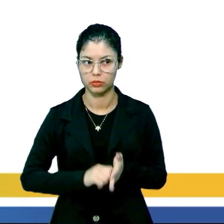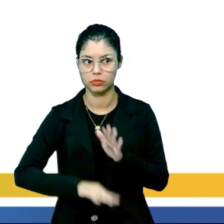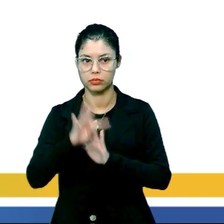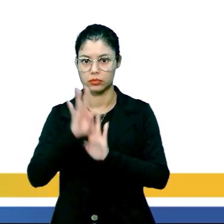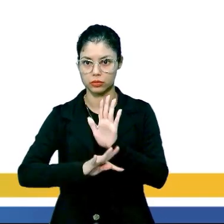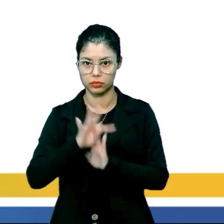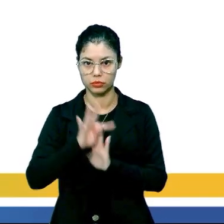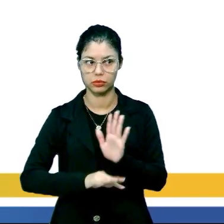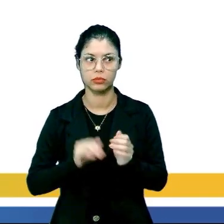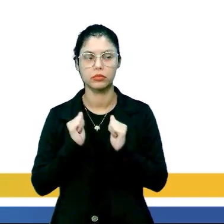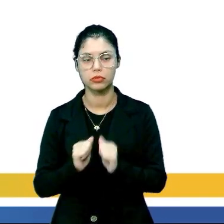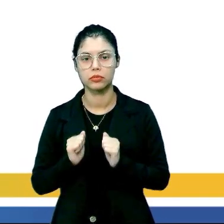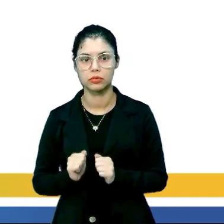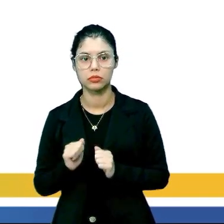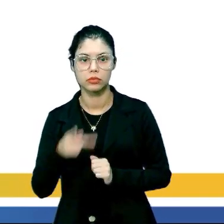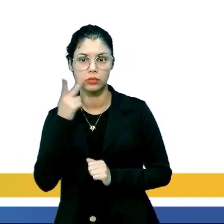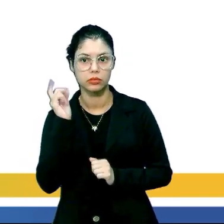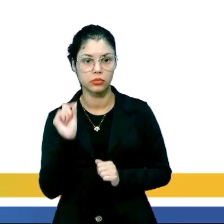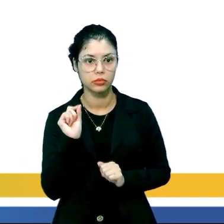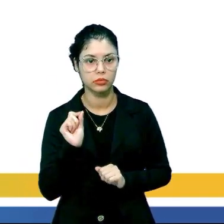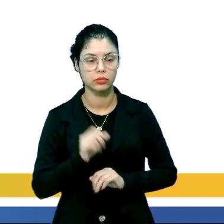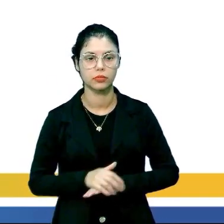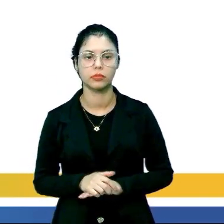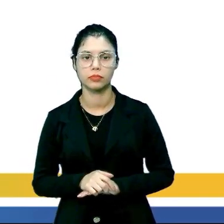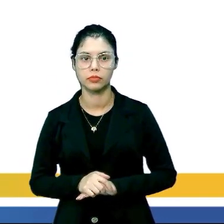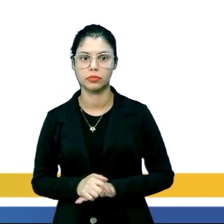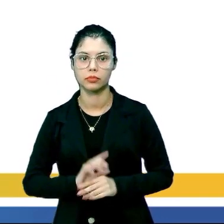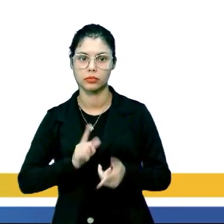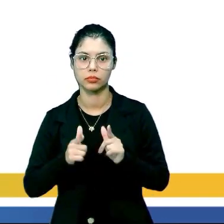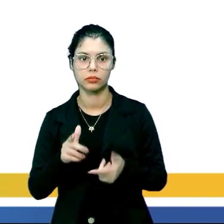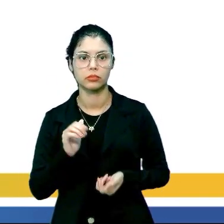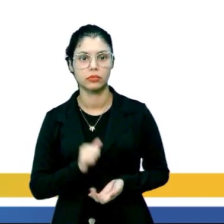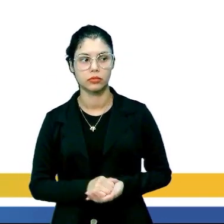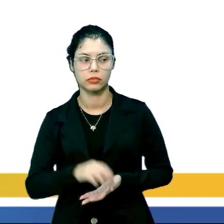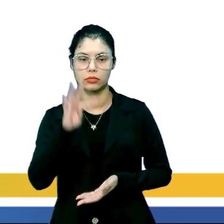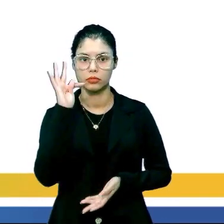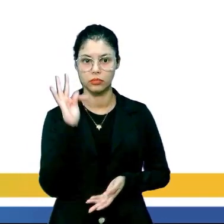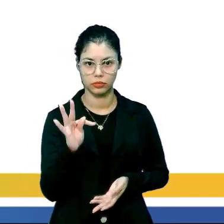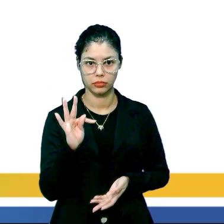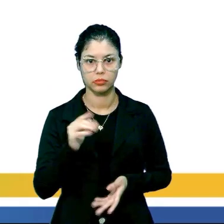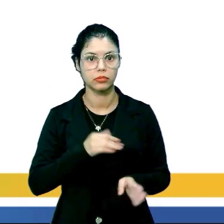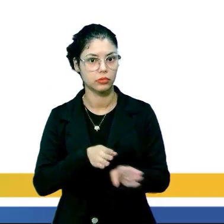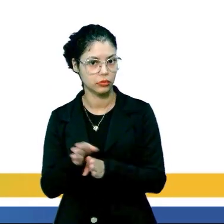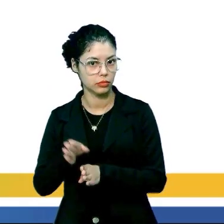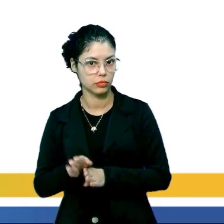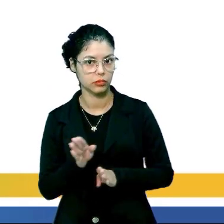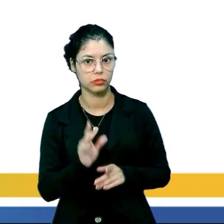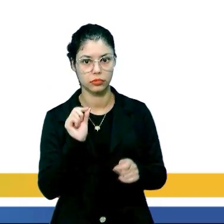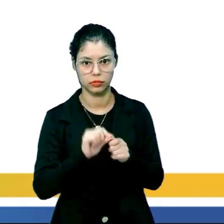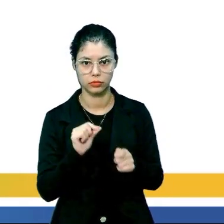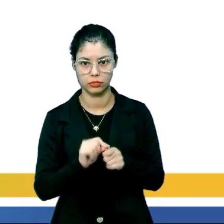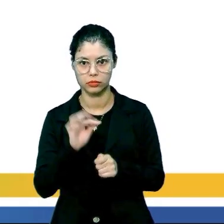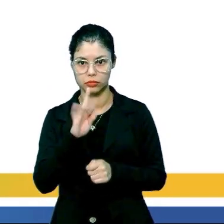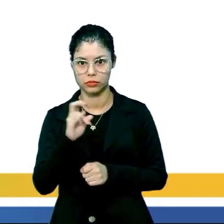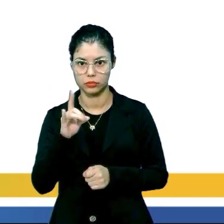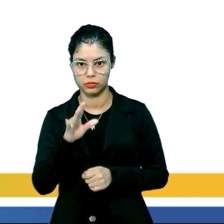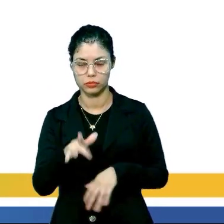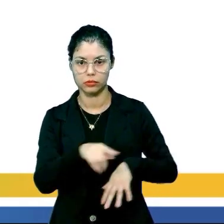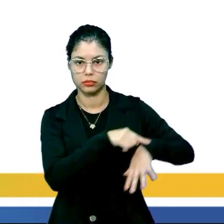mecanismo descrito no texto, podemos dizer que, alternativa A, os linfócitos T